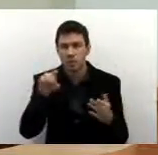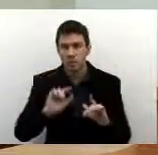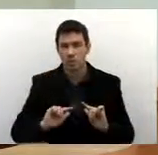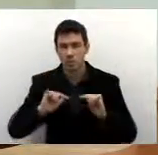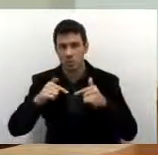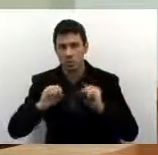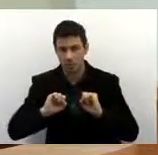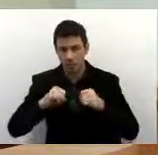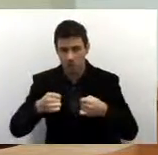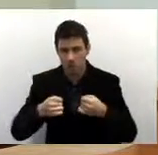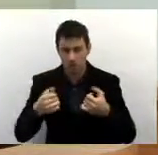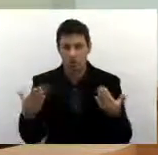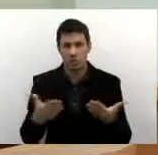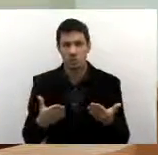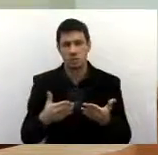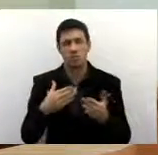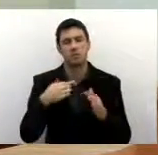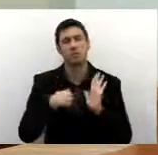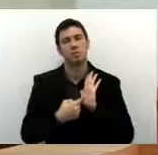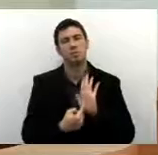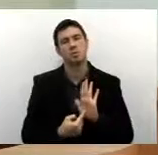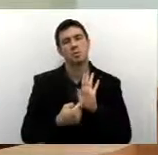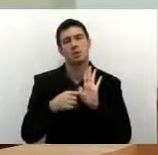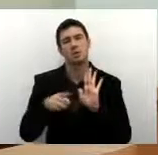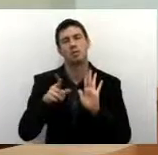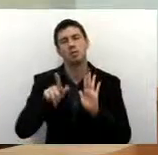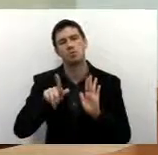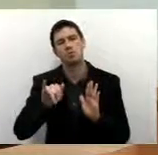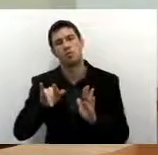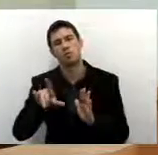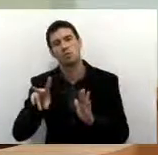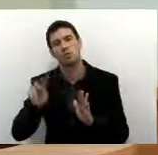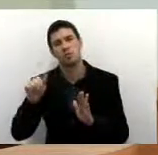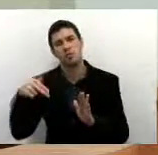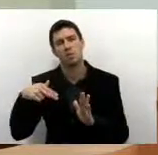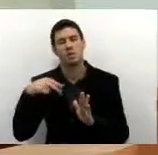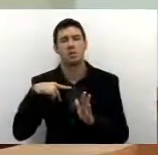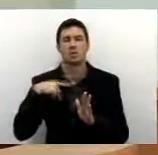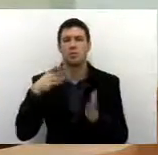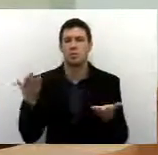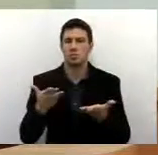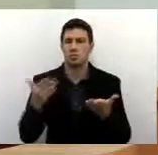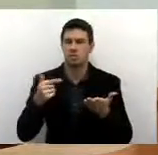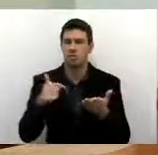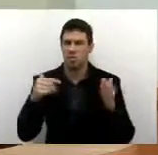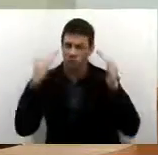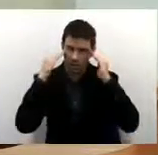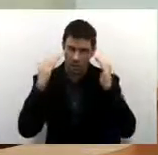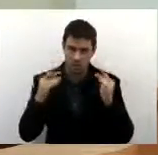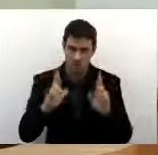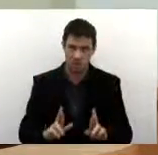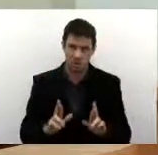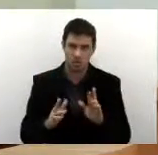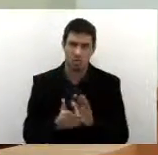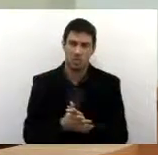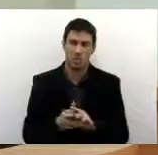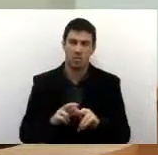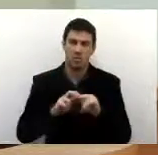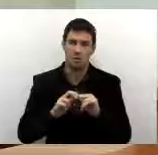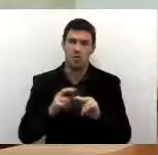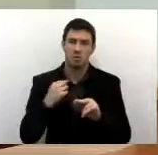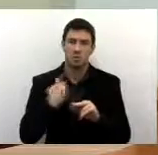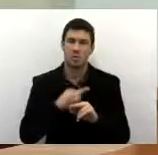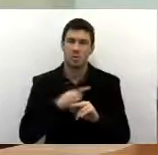sentido, hoje foi demonstrado aqui na casa, vereador Gilvan, um enorme desrespeito, porque não fomos